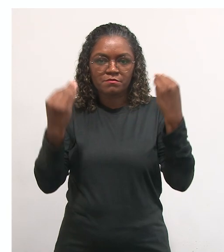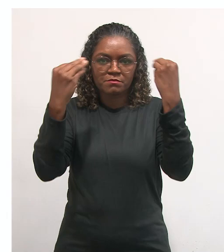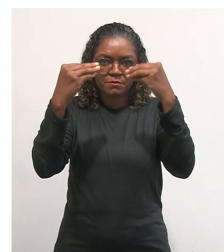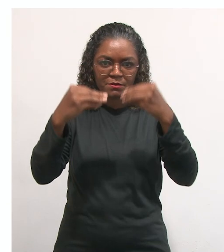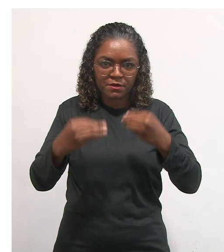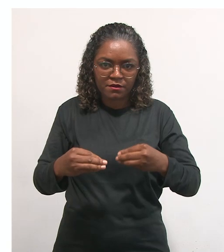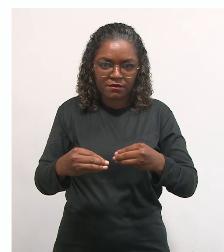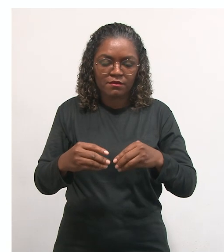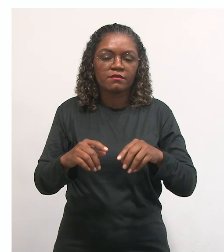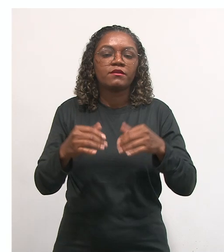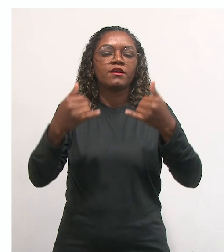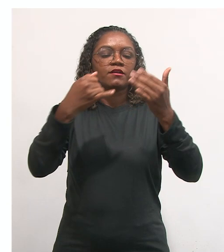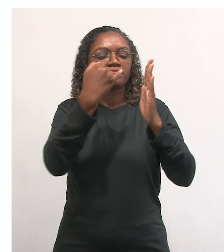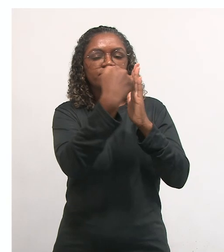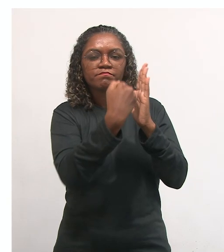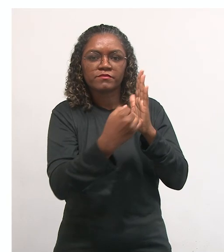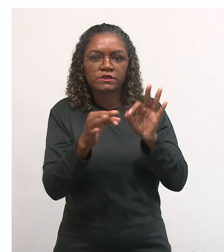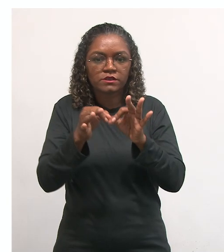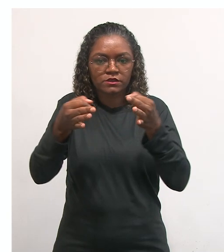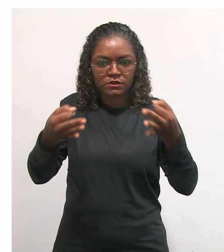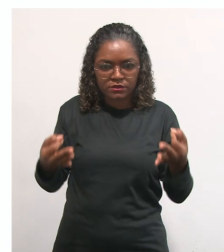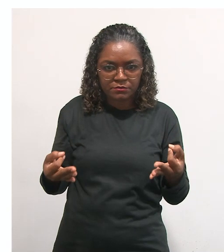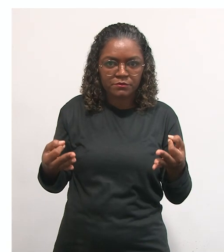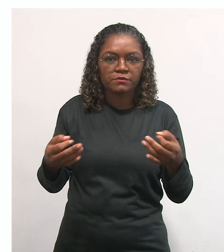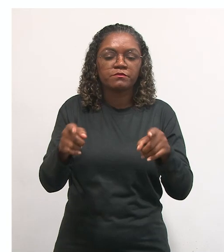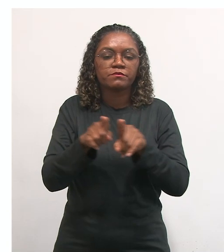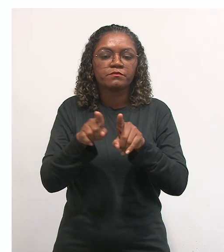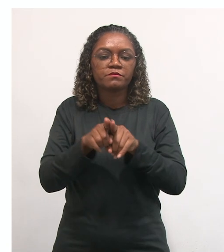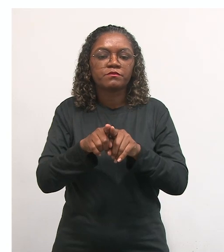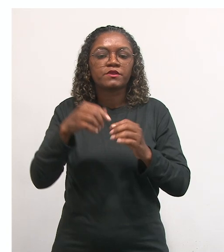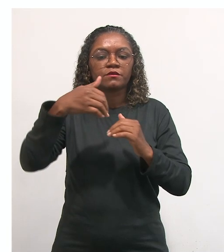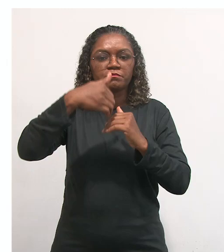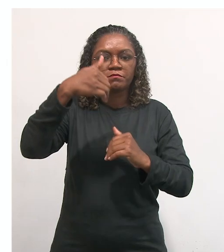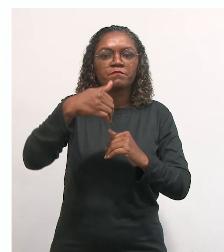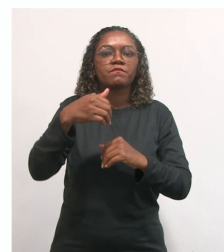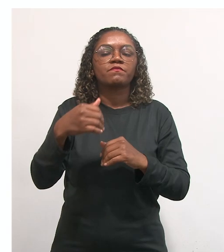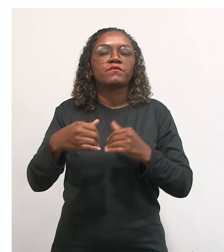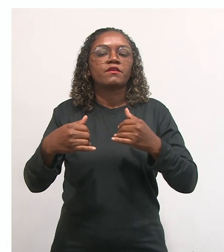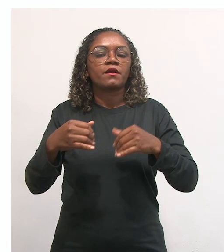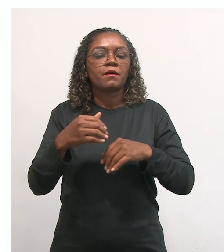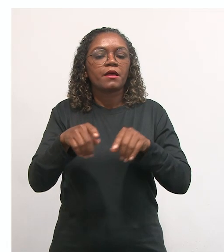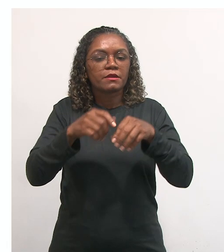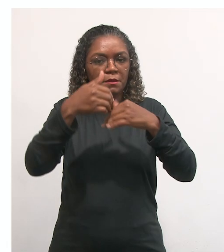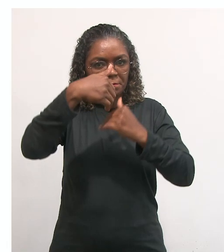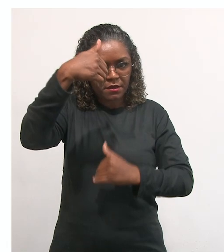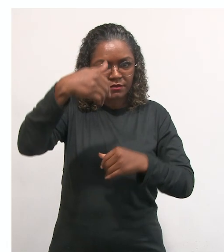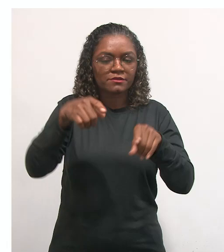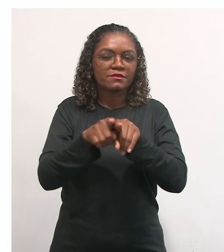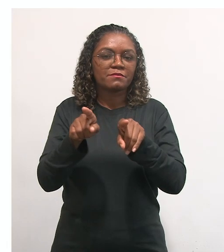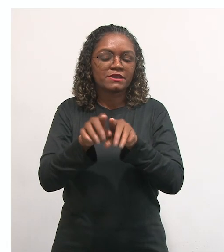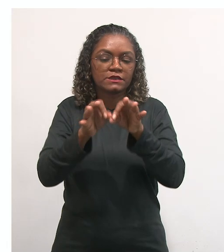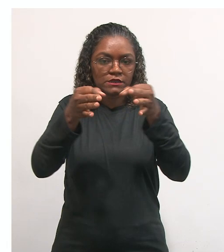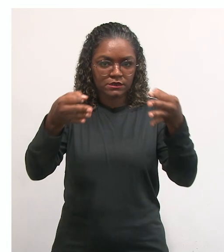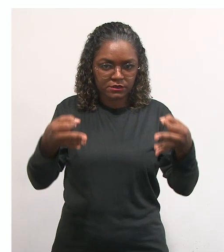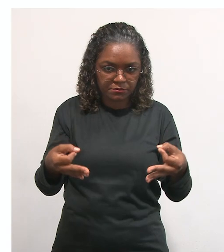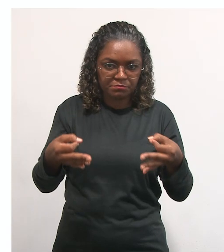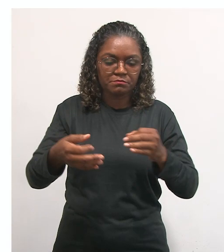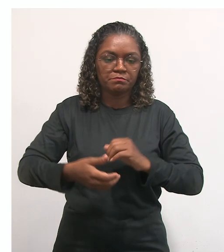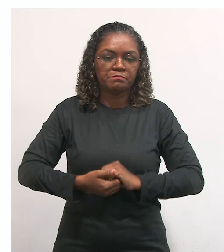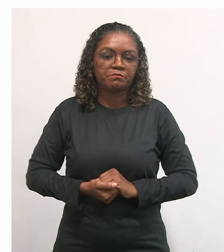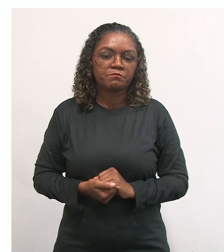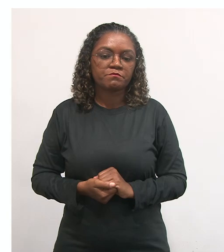elaboradas em espaço simples alinhada à margem esquerda do texto separados entre si por linhas em branco de espaço